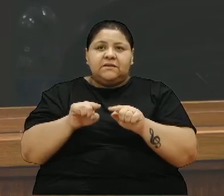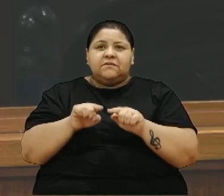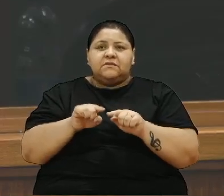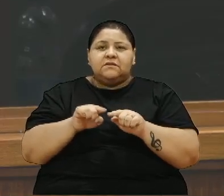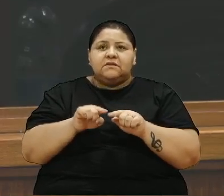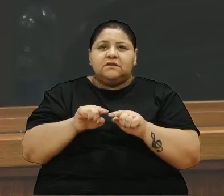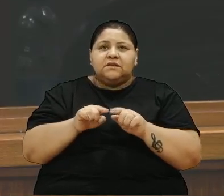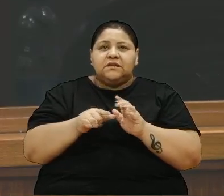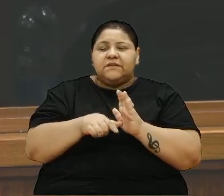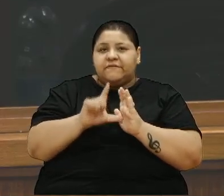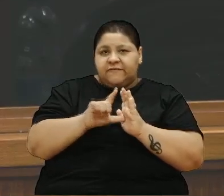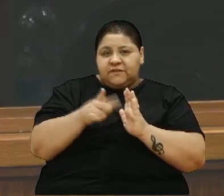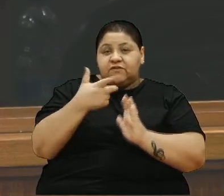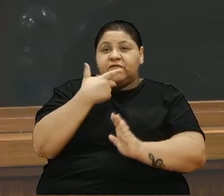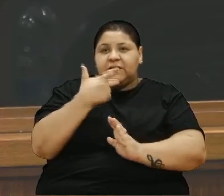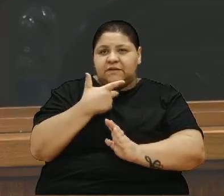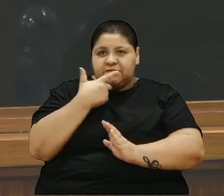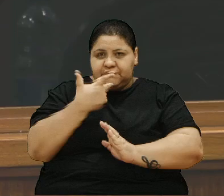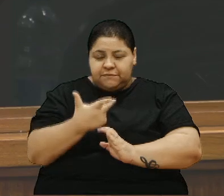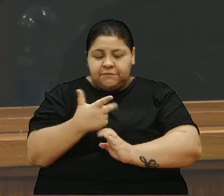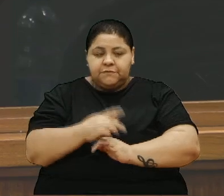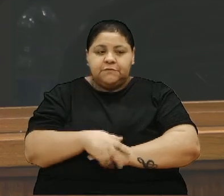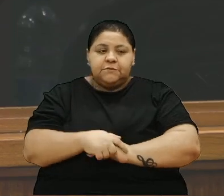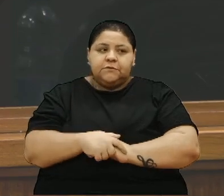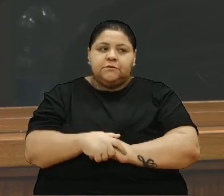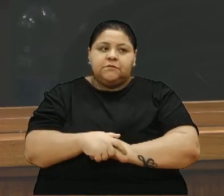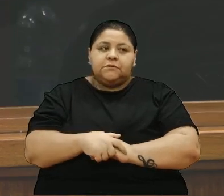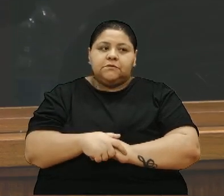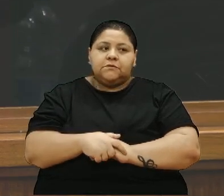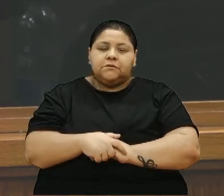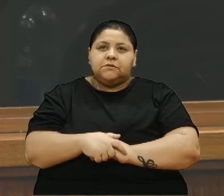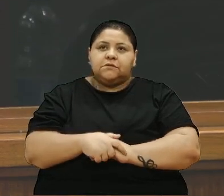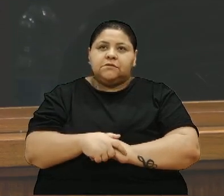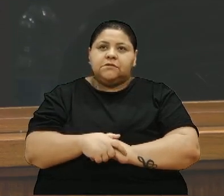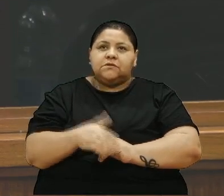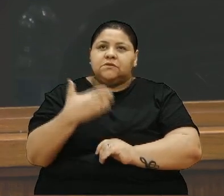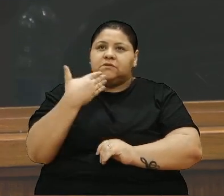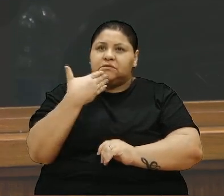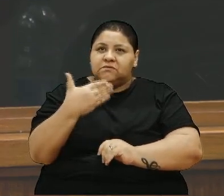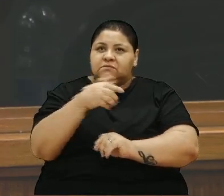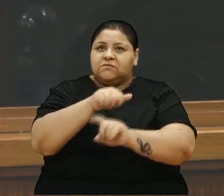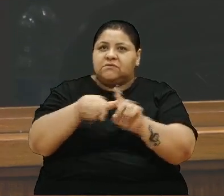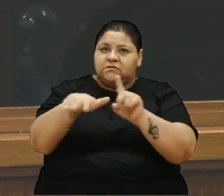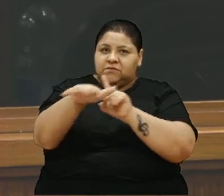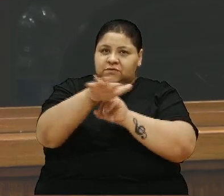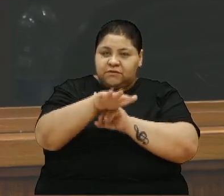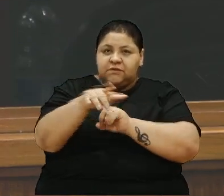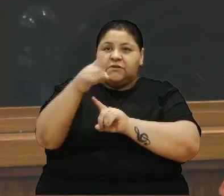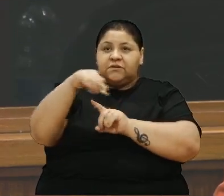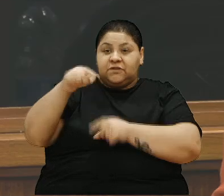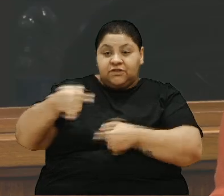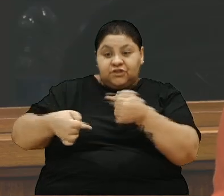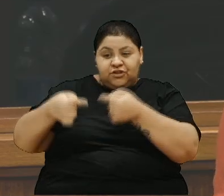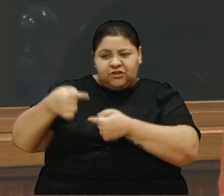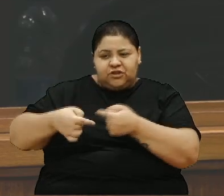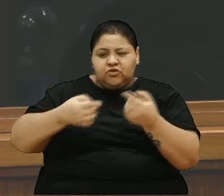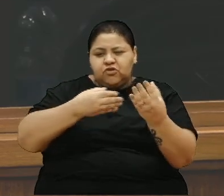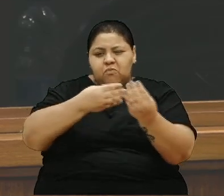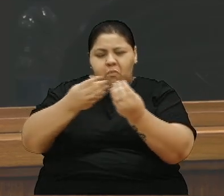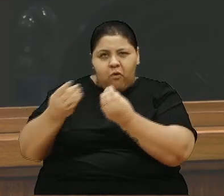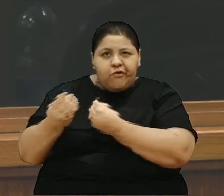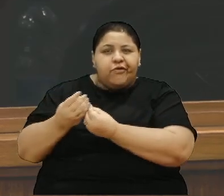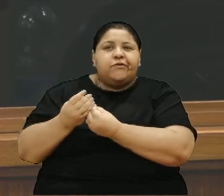de antemão, dizer, né, que aquela abordagem social que a gente debateu muitas